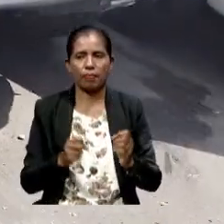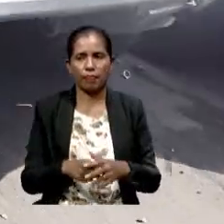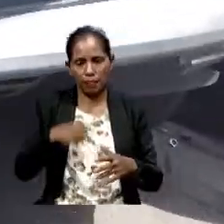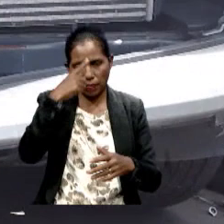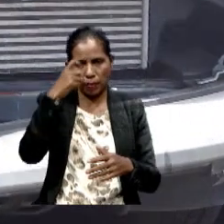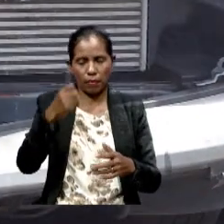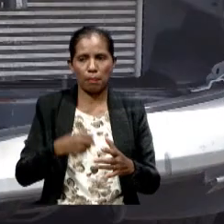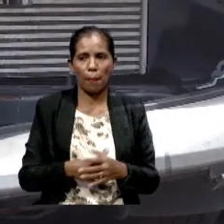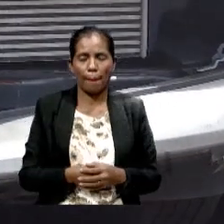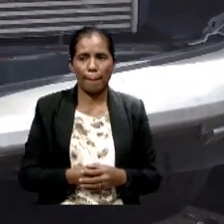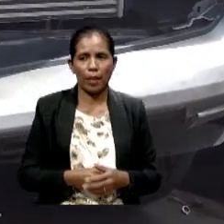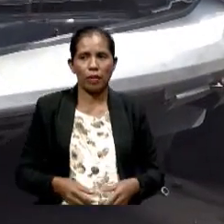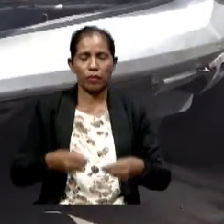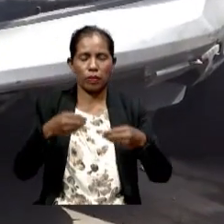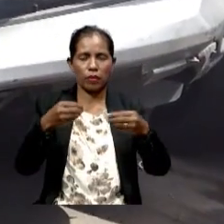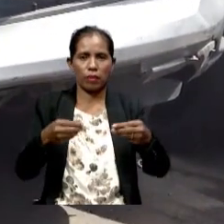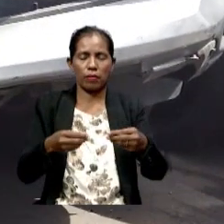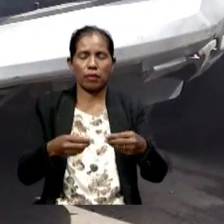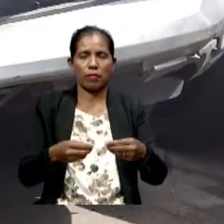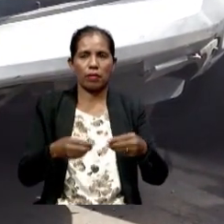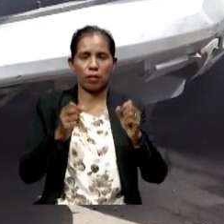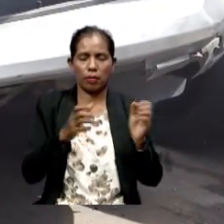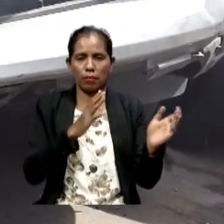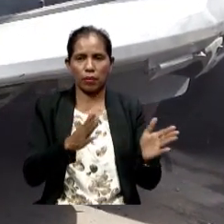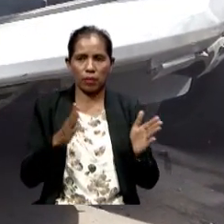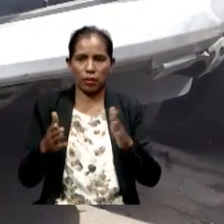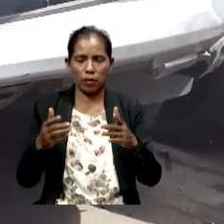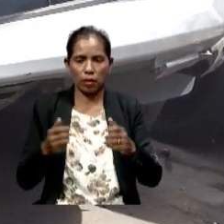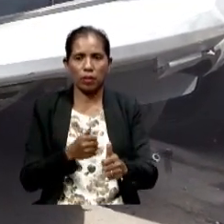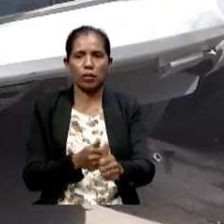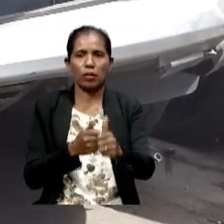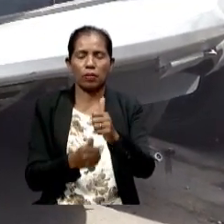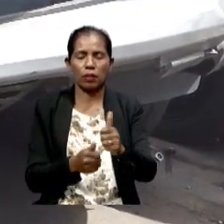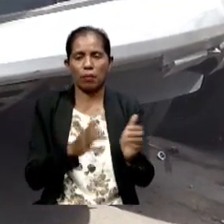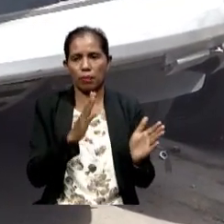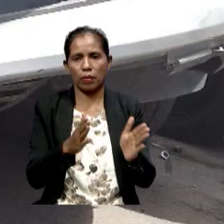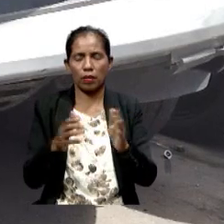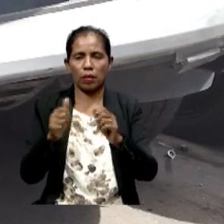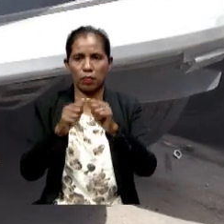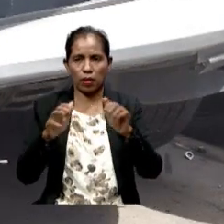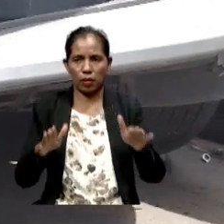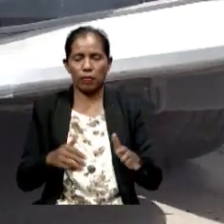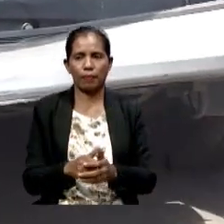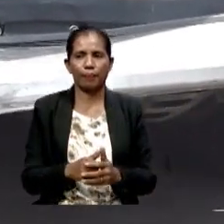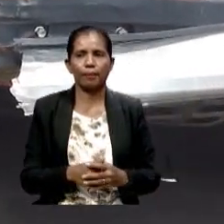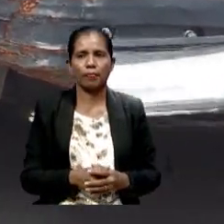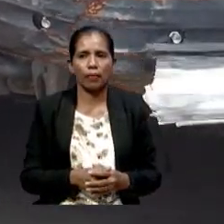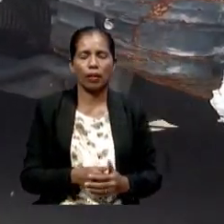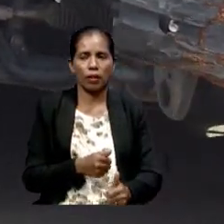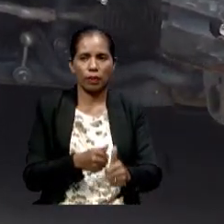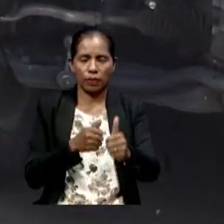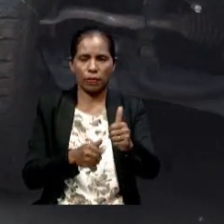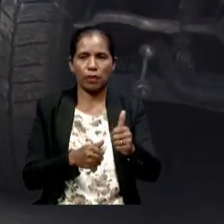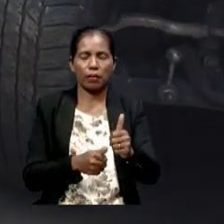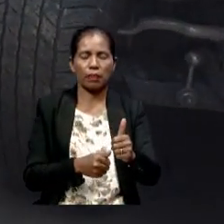é foi filha falima alfândega para o processo do processo administrativo. Então, a base é baita na vá,